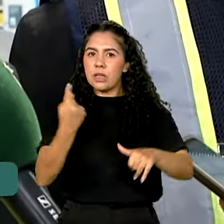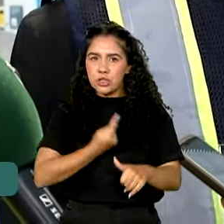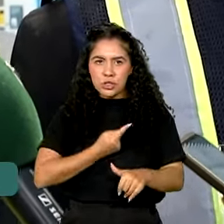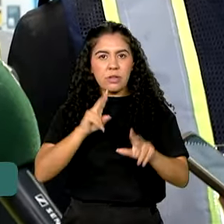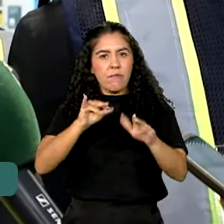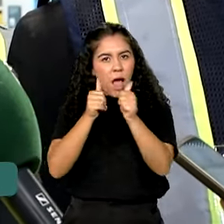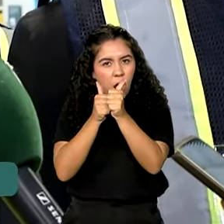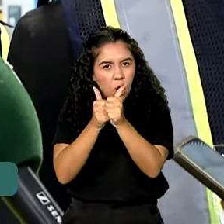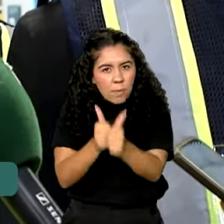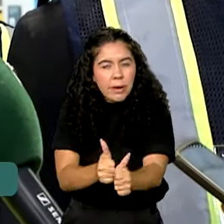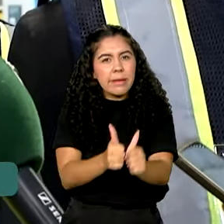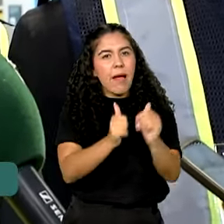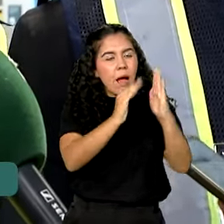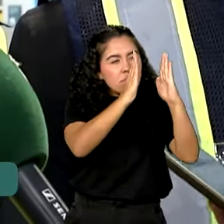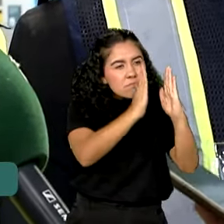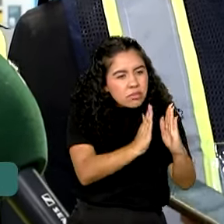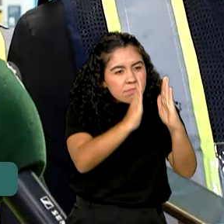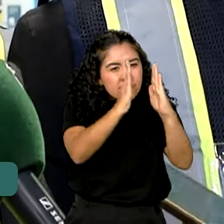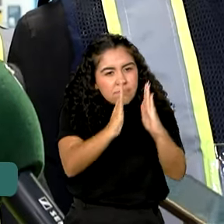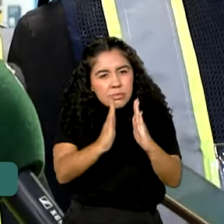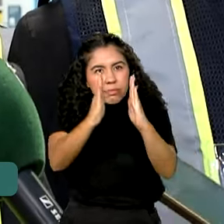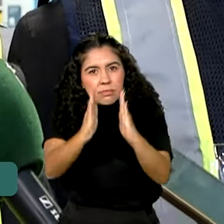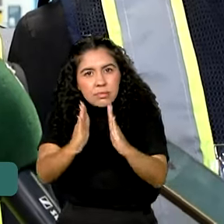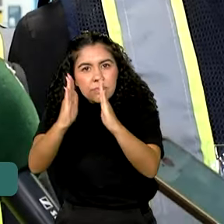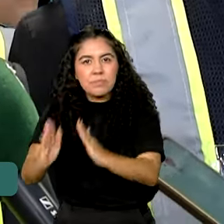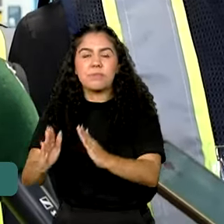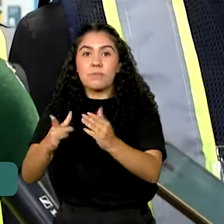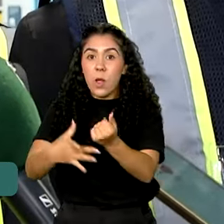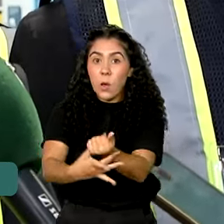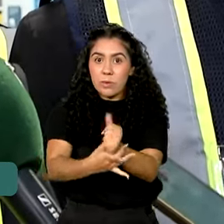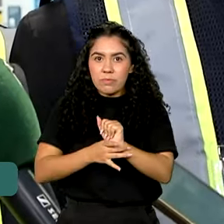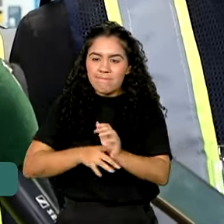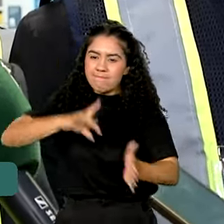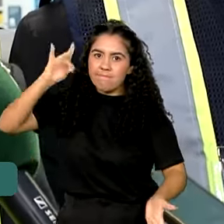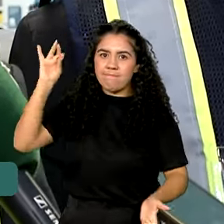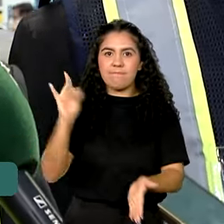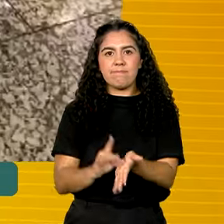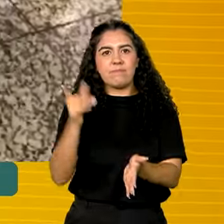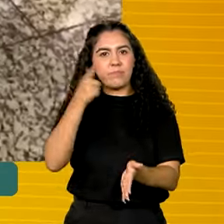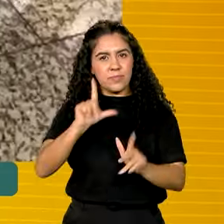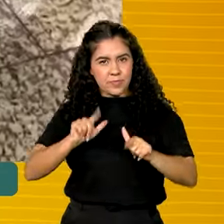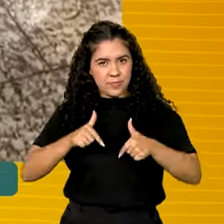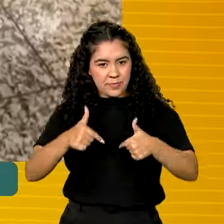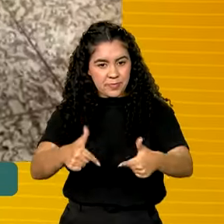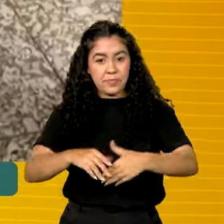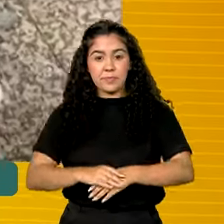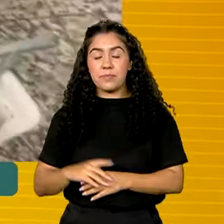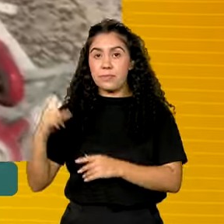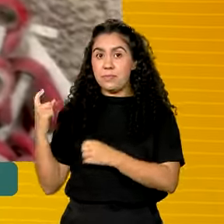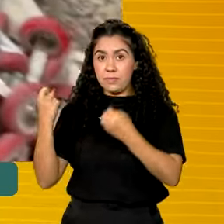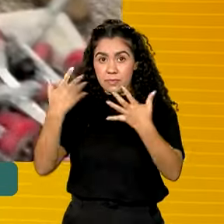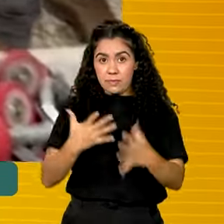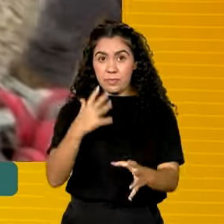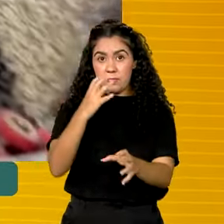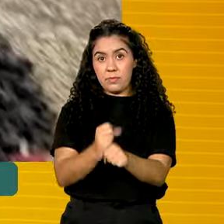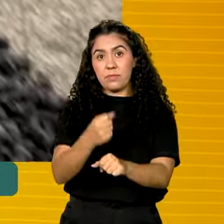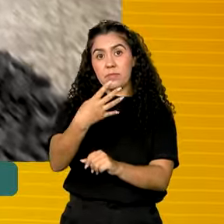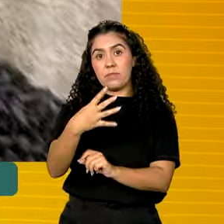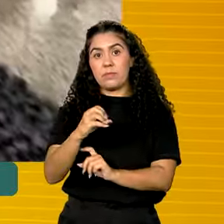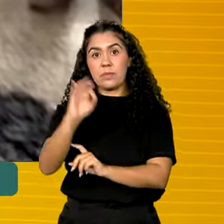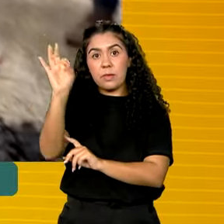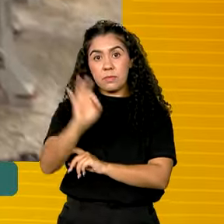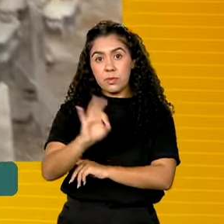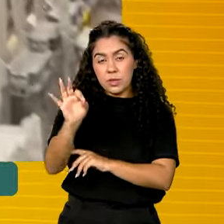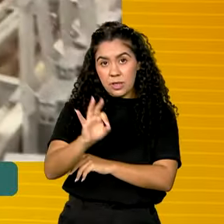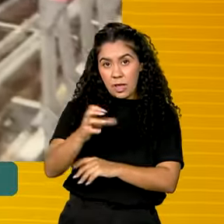passo desse cronograma para garantir que efetivamente ele possa ser executado. Cerca de 40% da obra está